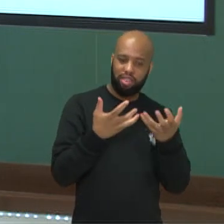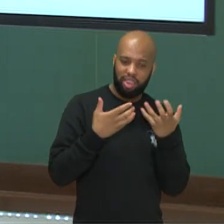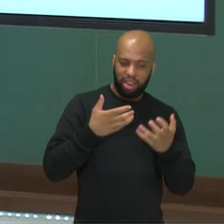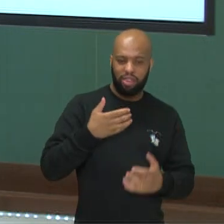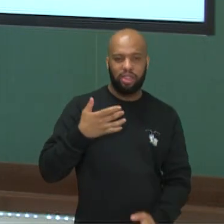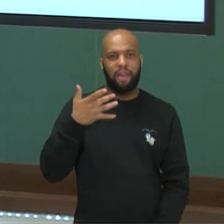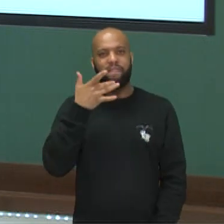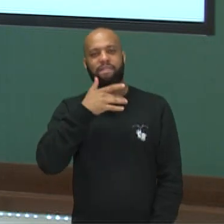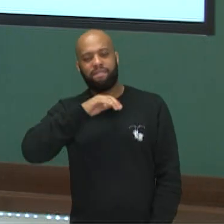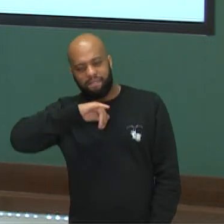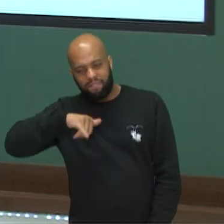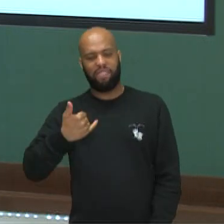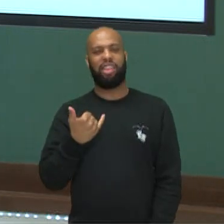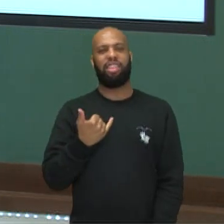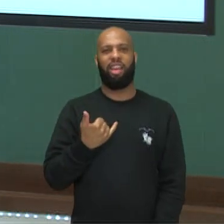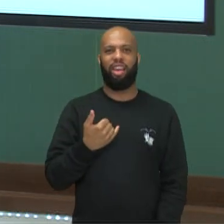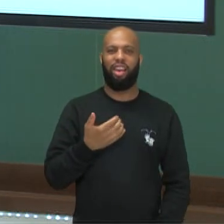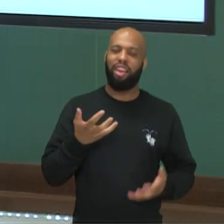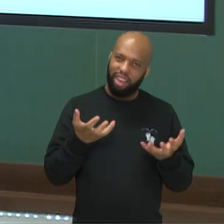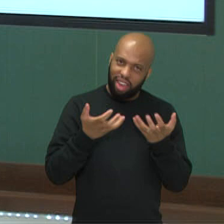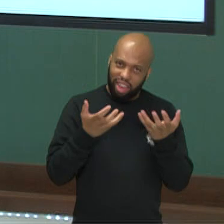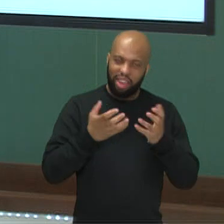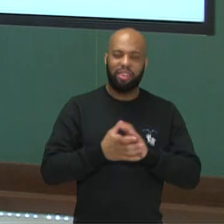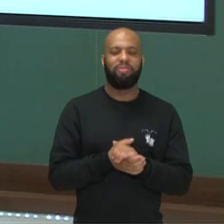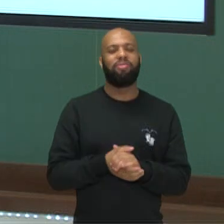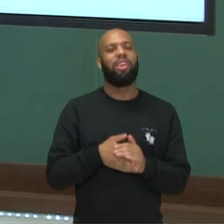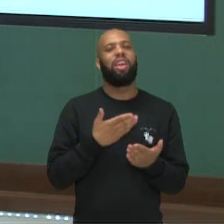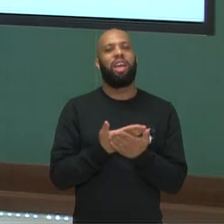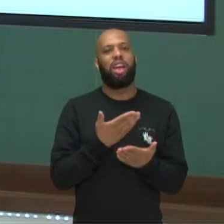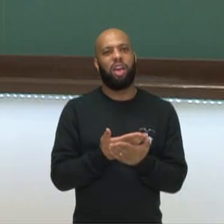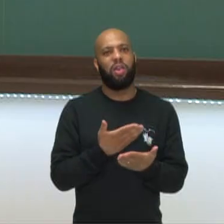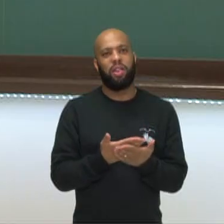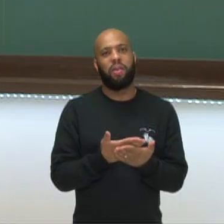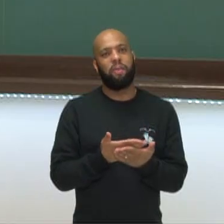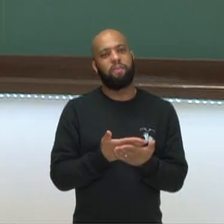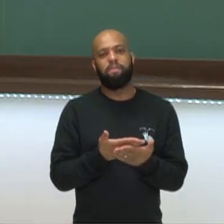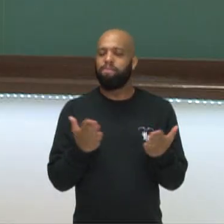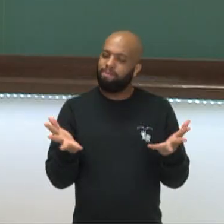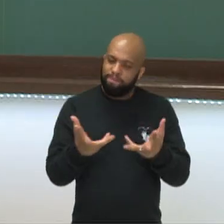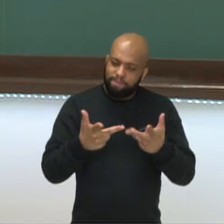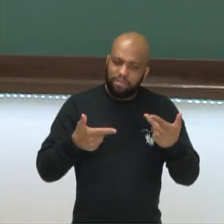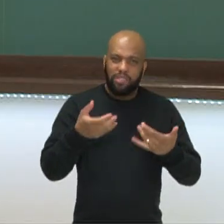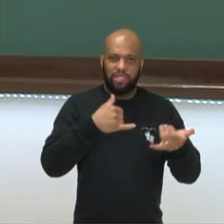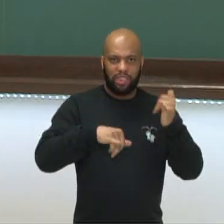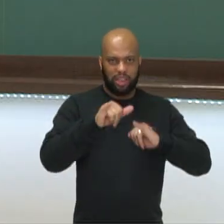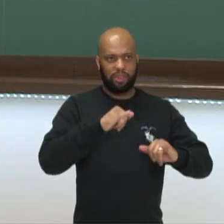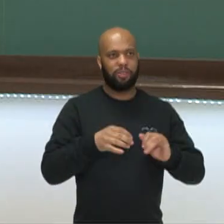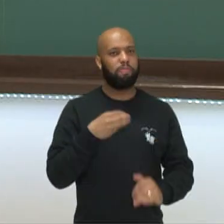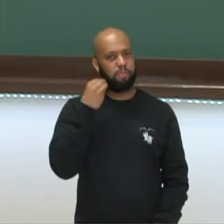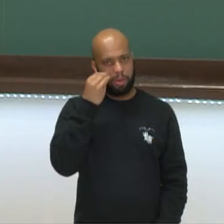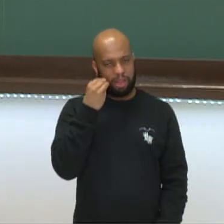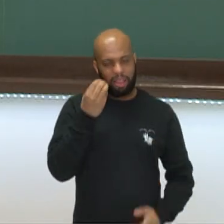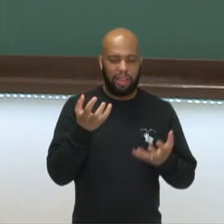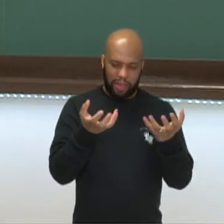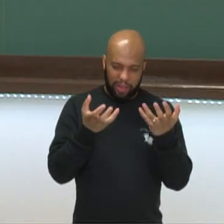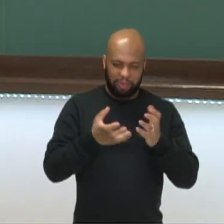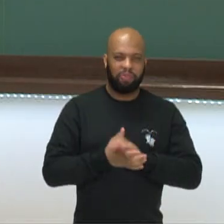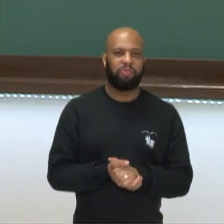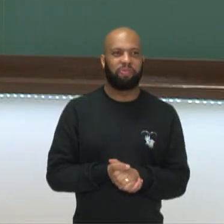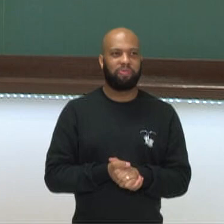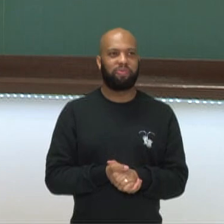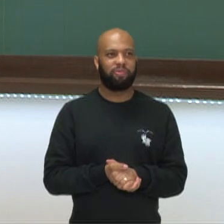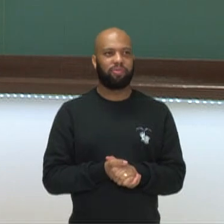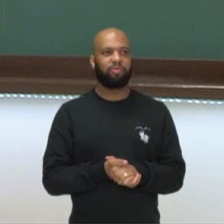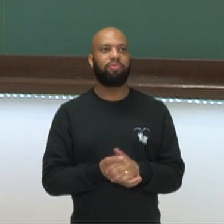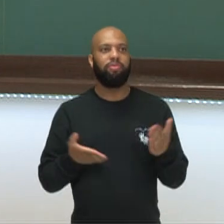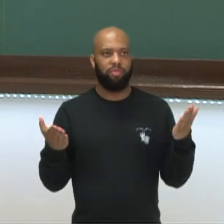aula maravilhosa de química. Sim, você vai amar, você irá amar. Muito bem,